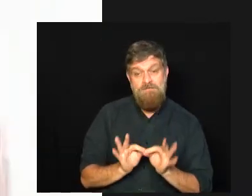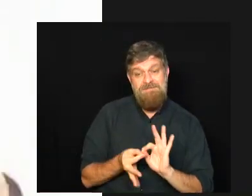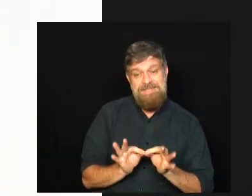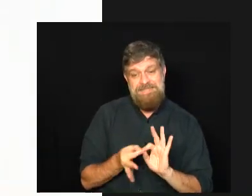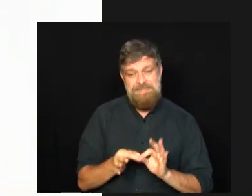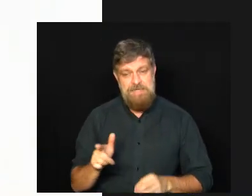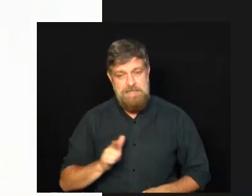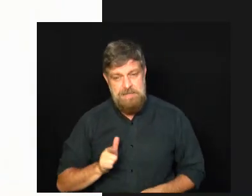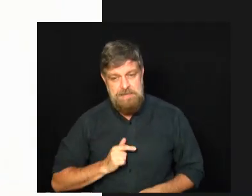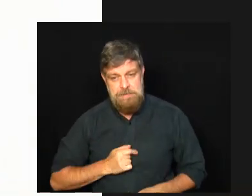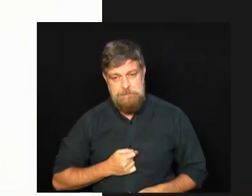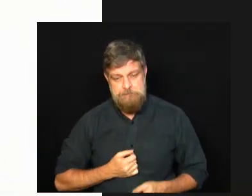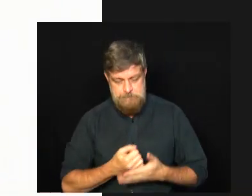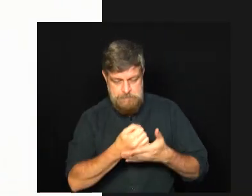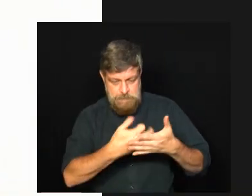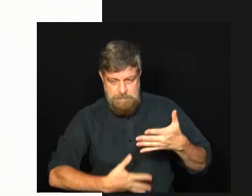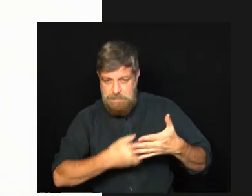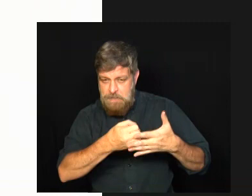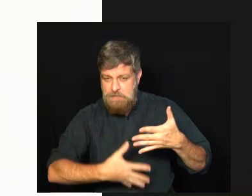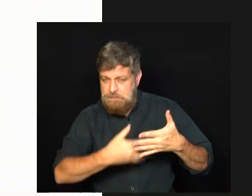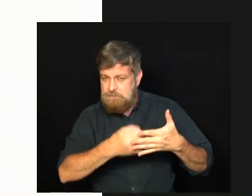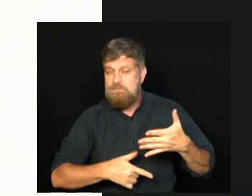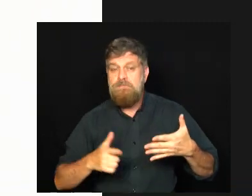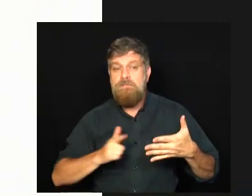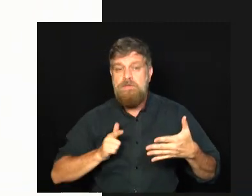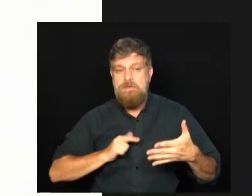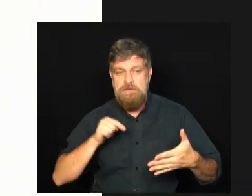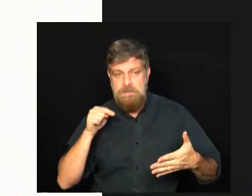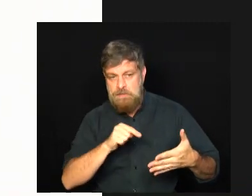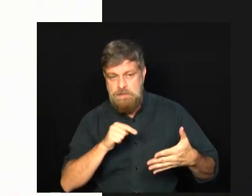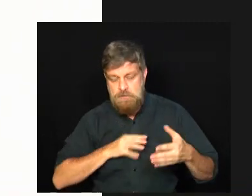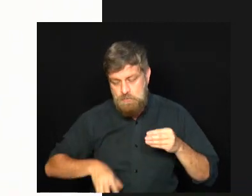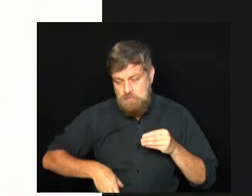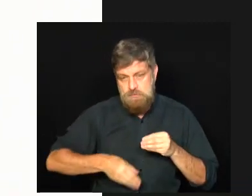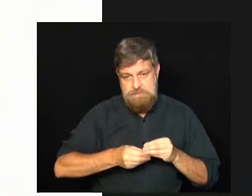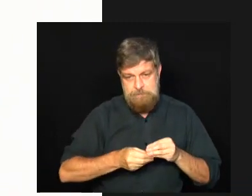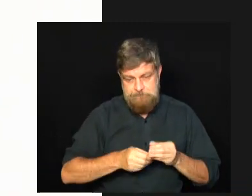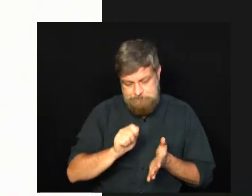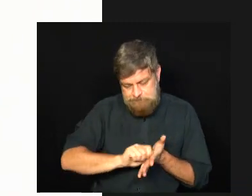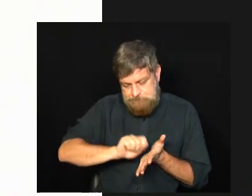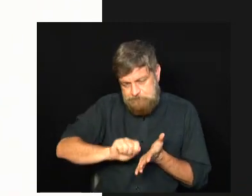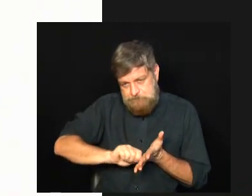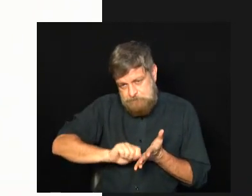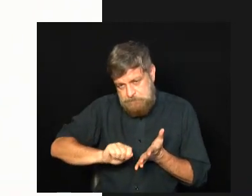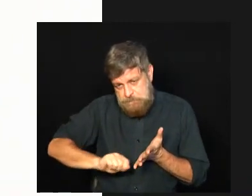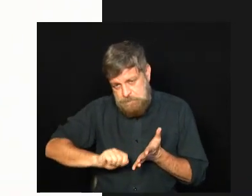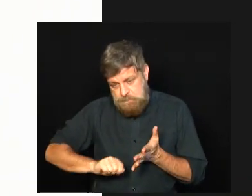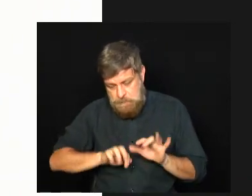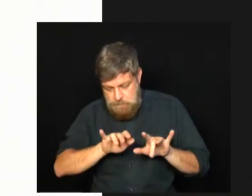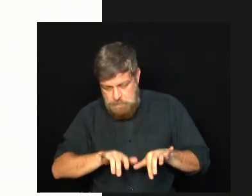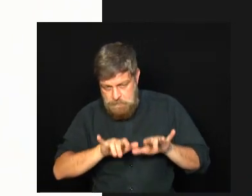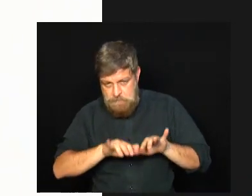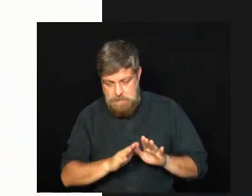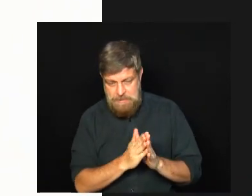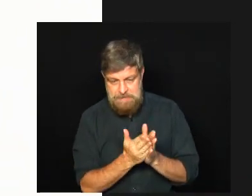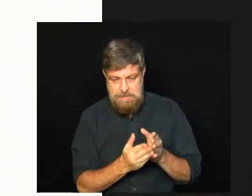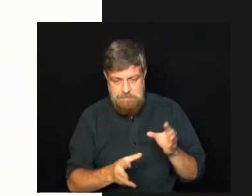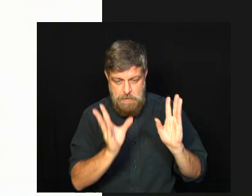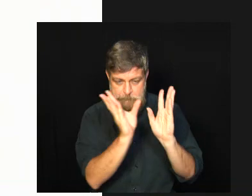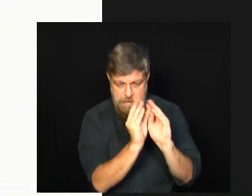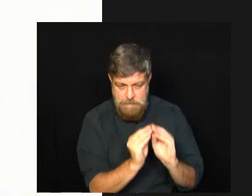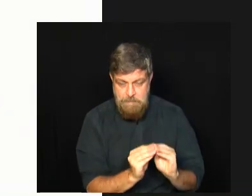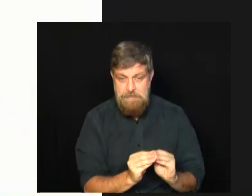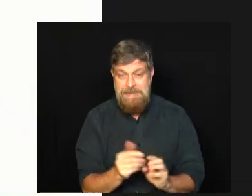está descrita como deve ser feita num suplemento que eu fiz deste livro quando eu fiz a